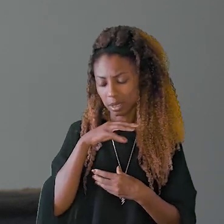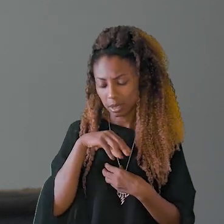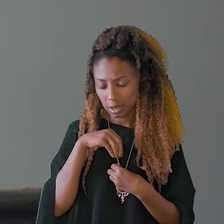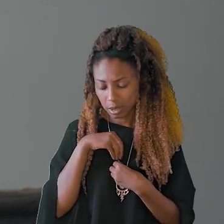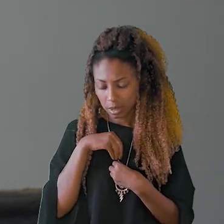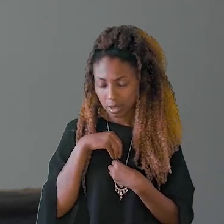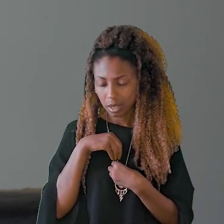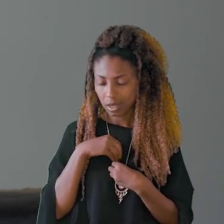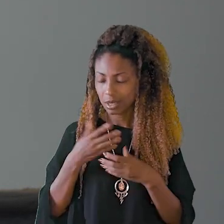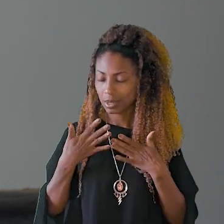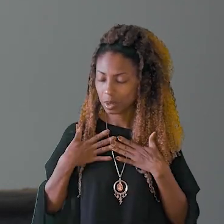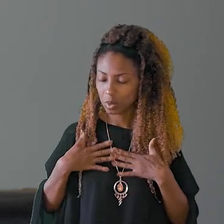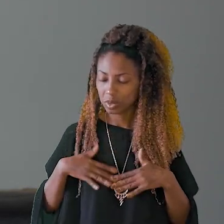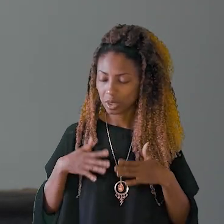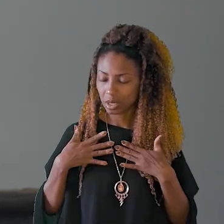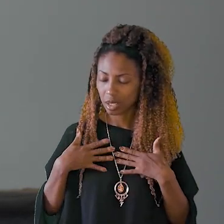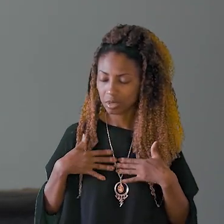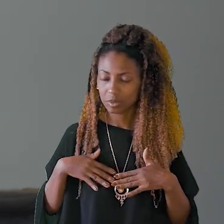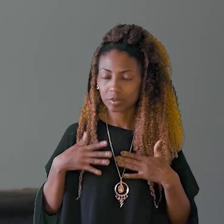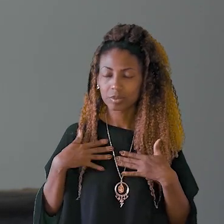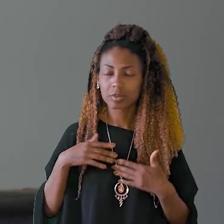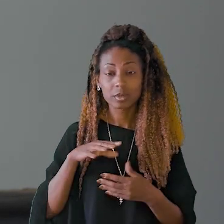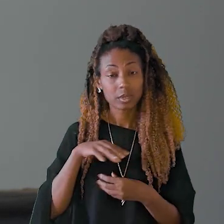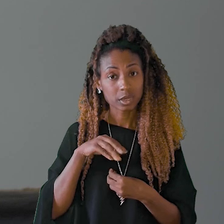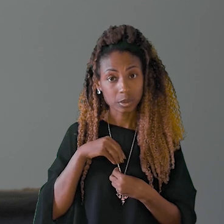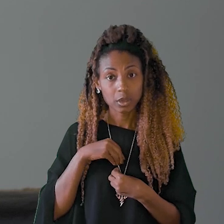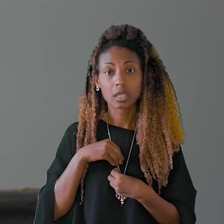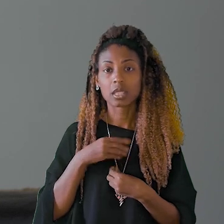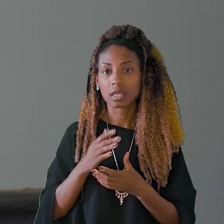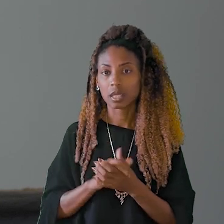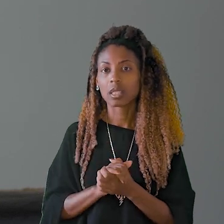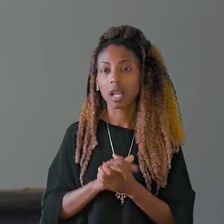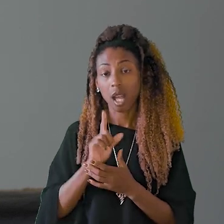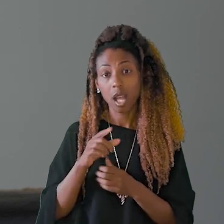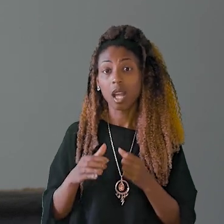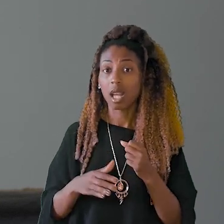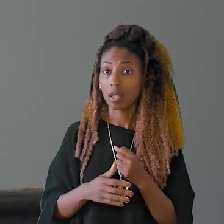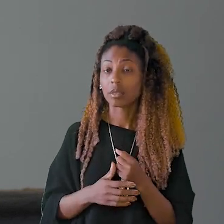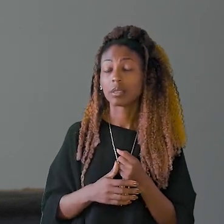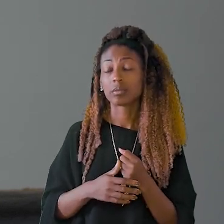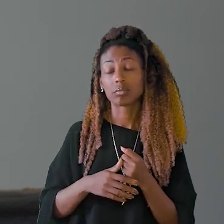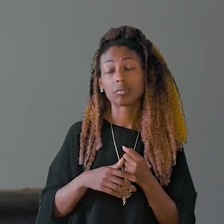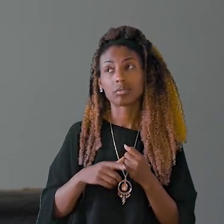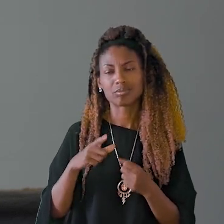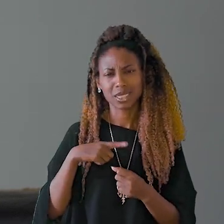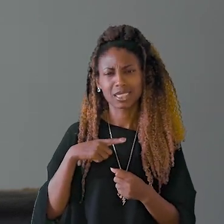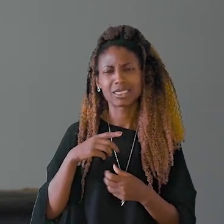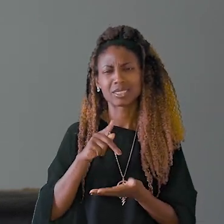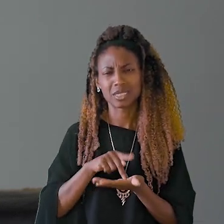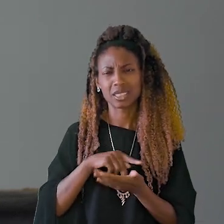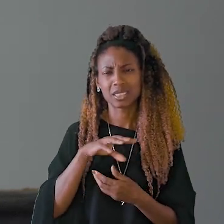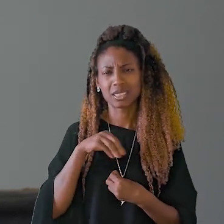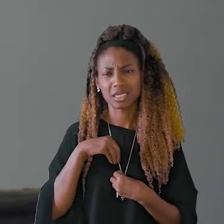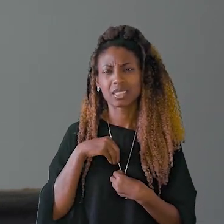me deixa muito confortável, que foi um lugar muito espiritual. Eu pude entender que a espiritualidade existe mesmo e que ela